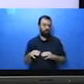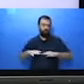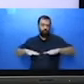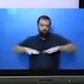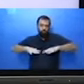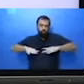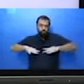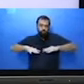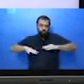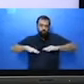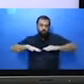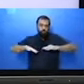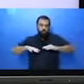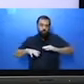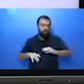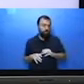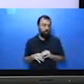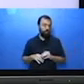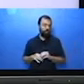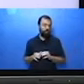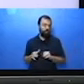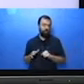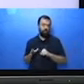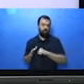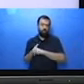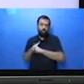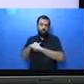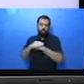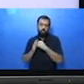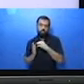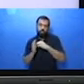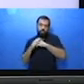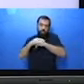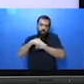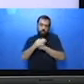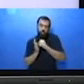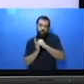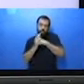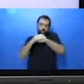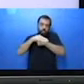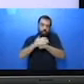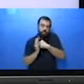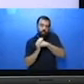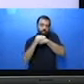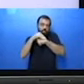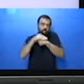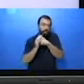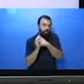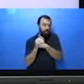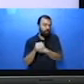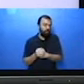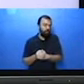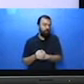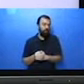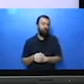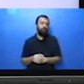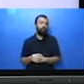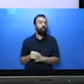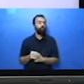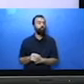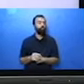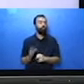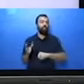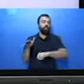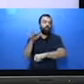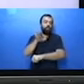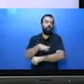dessa crosta terrestre que faz com que apareçam essas montanhas ou essas cordilheiras. Tipos de relevos e